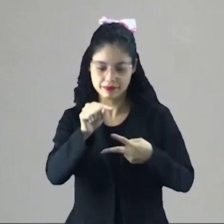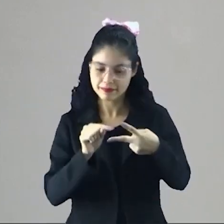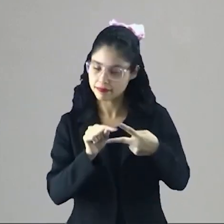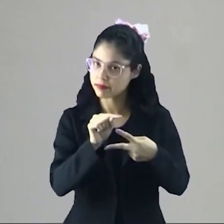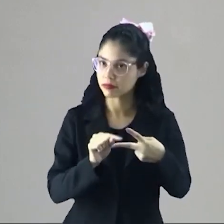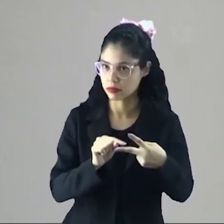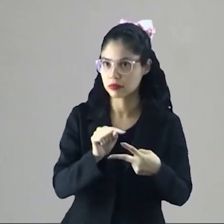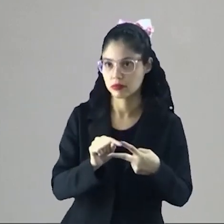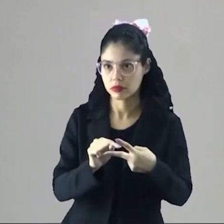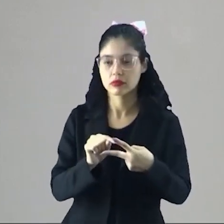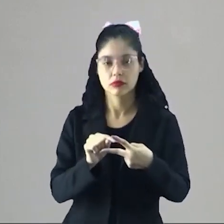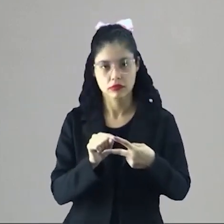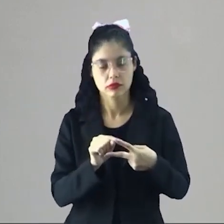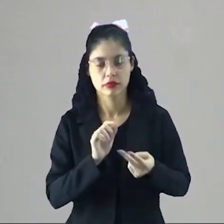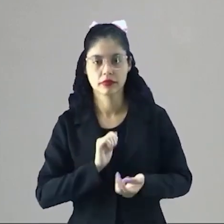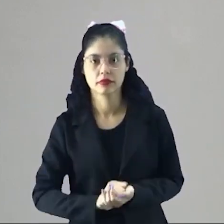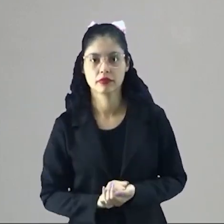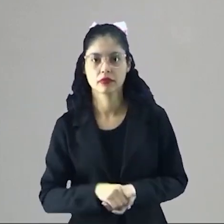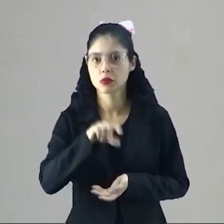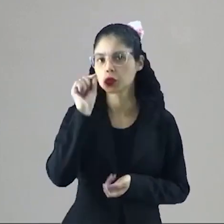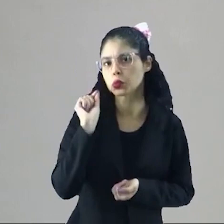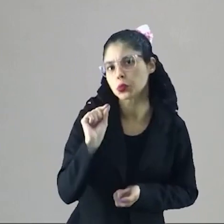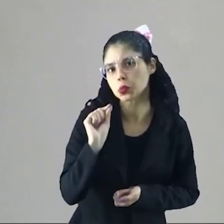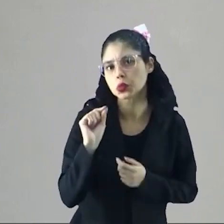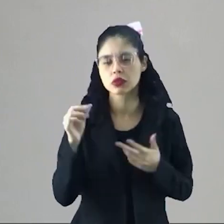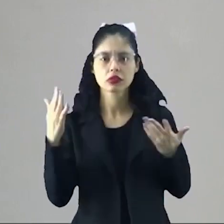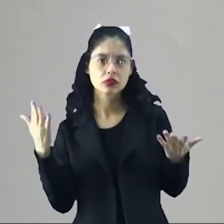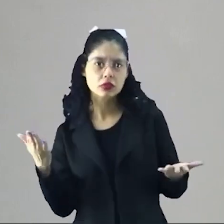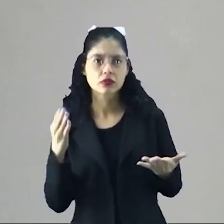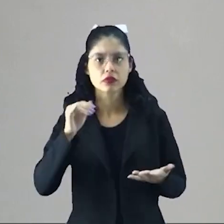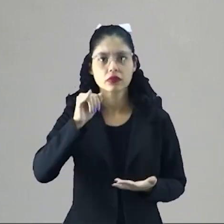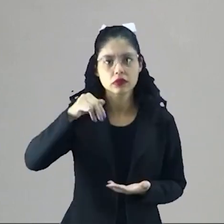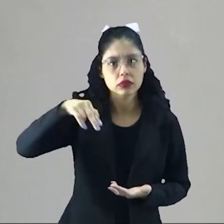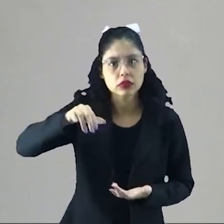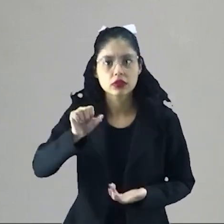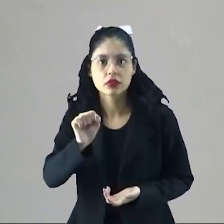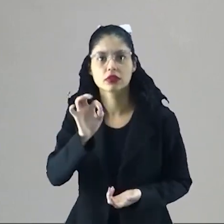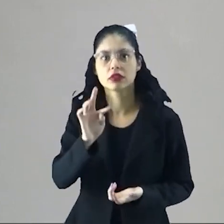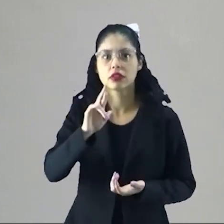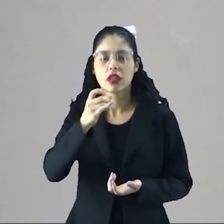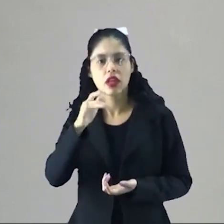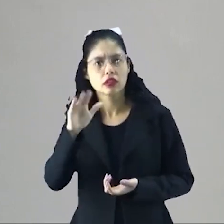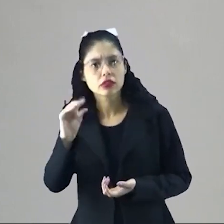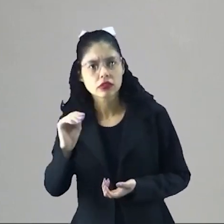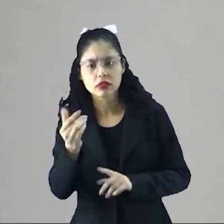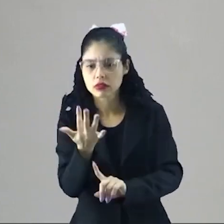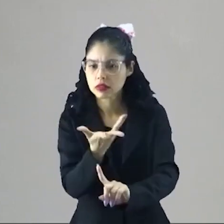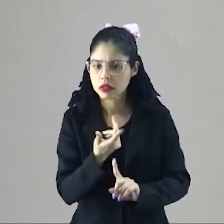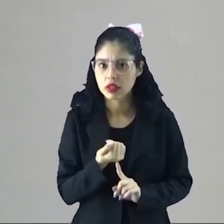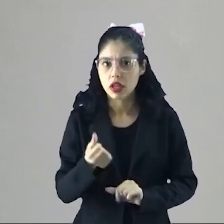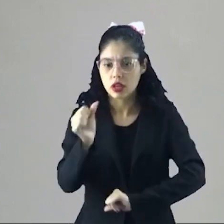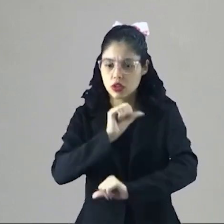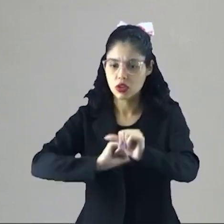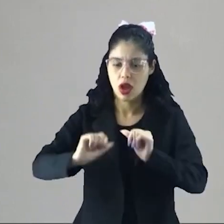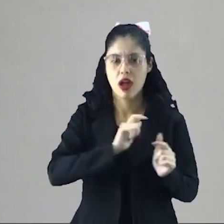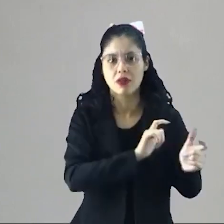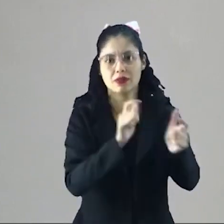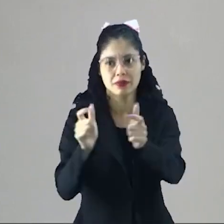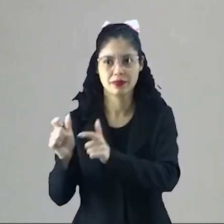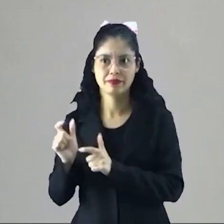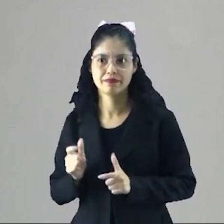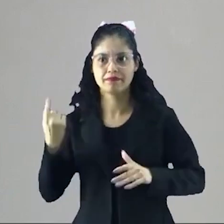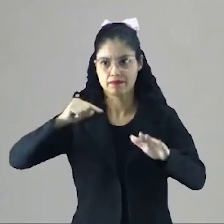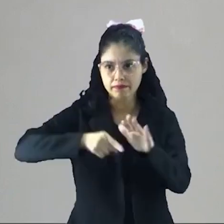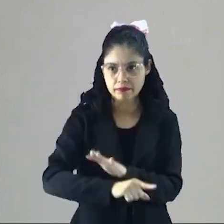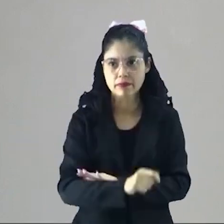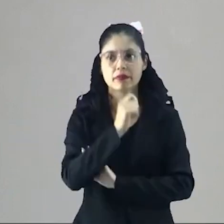duas categorias. O que é uma instalação artística? É quando eu modifico o ambiente